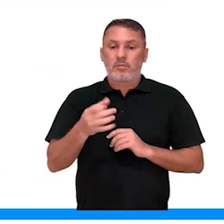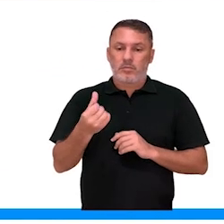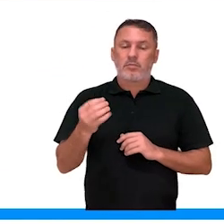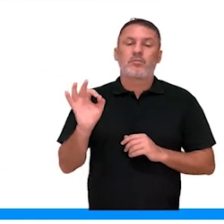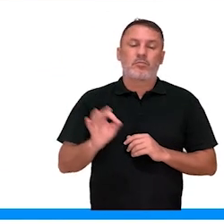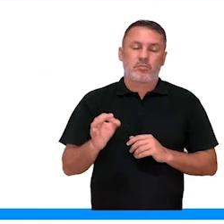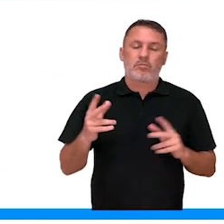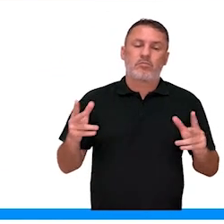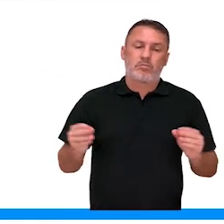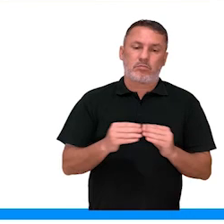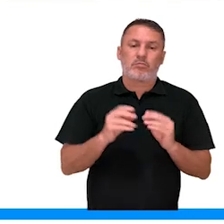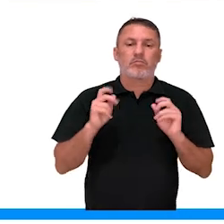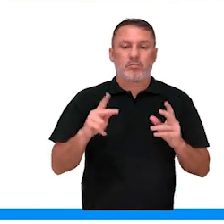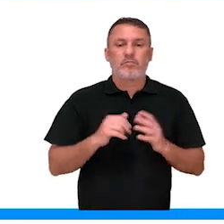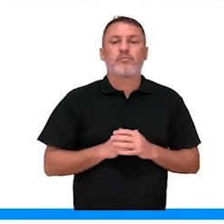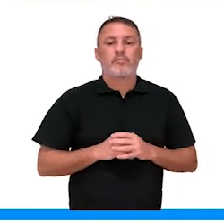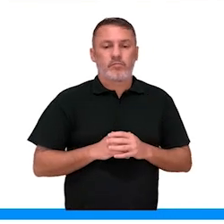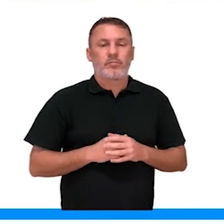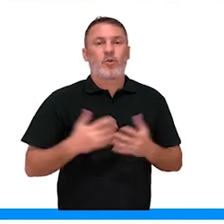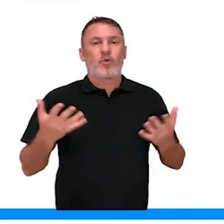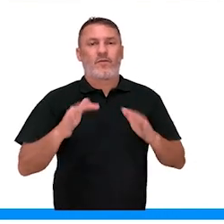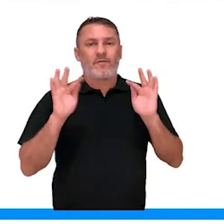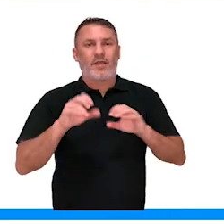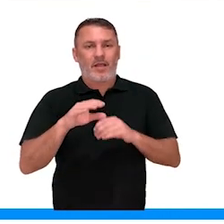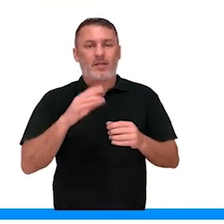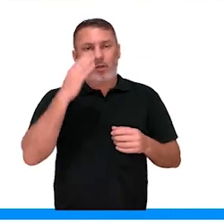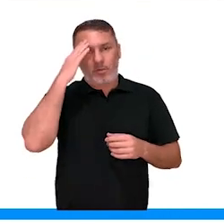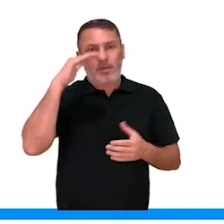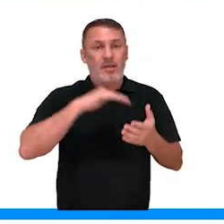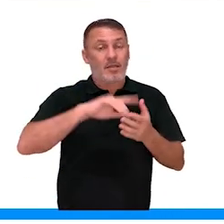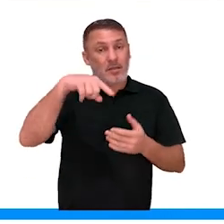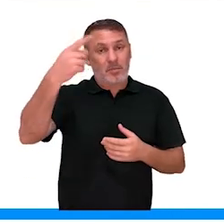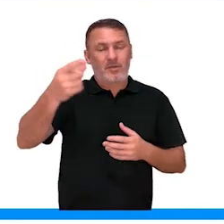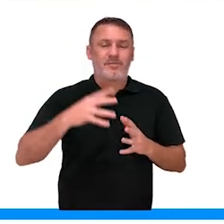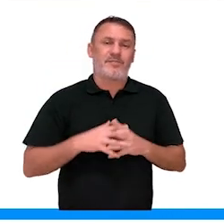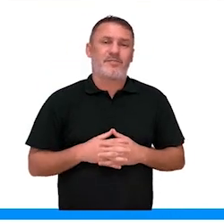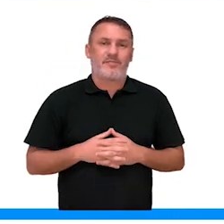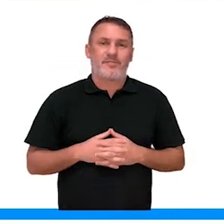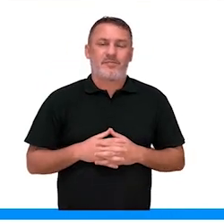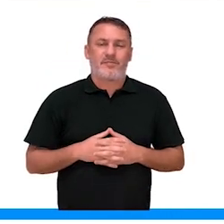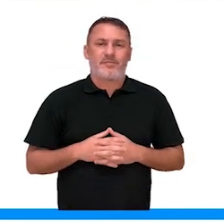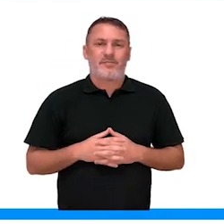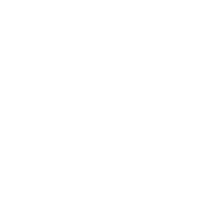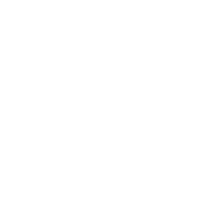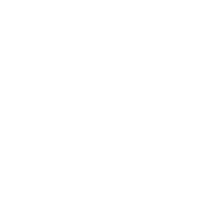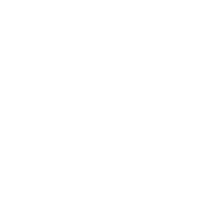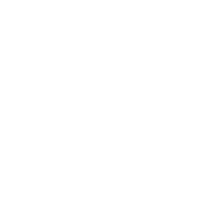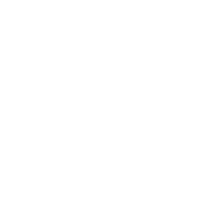apresentava 60% de água. Por hoje é só, obrigada e até a próxima!